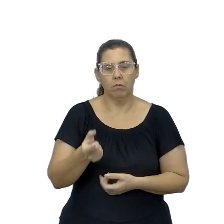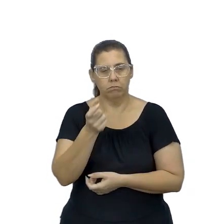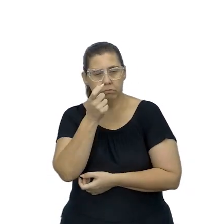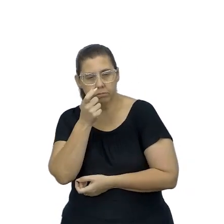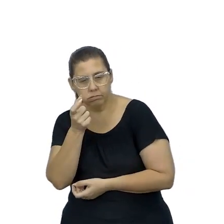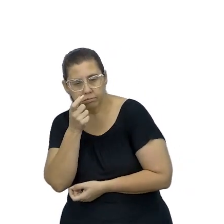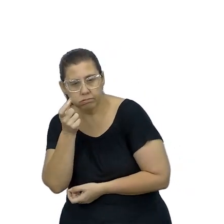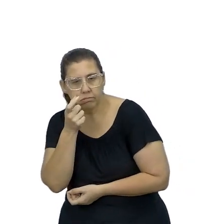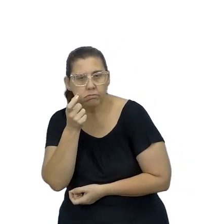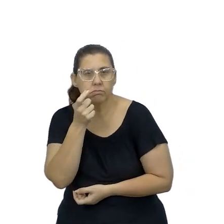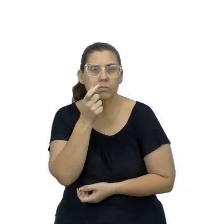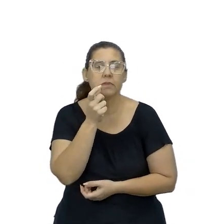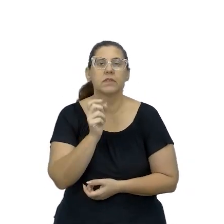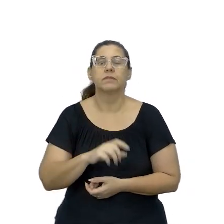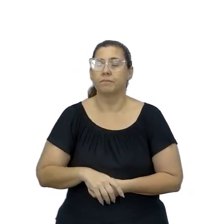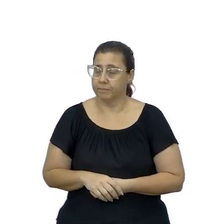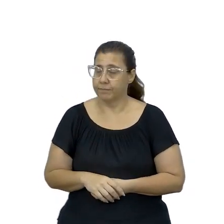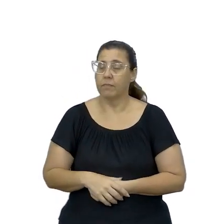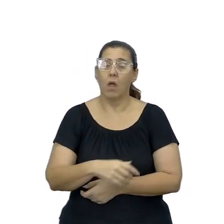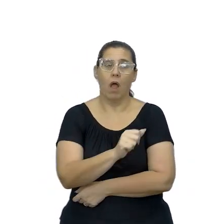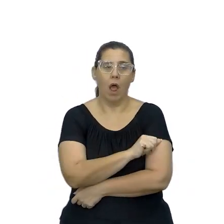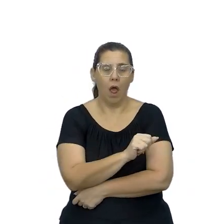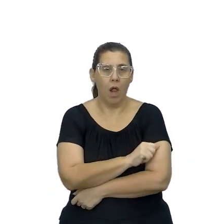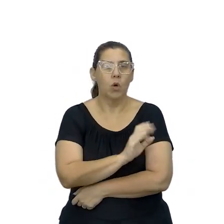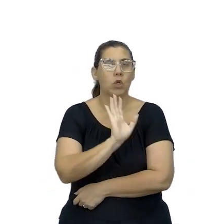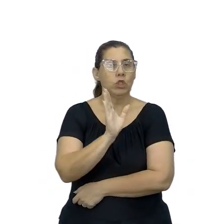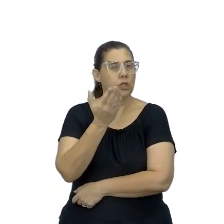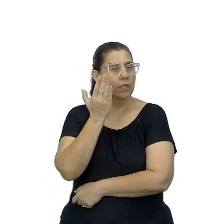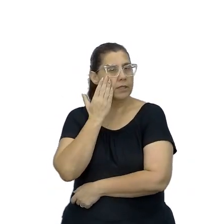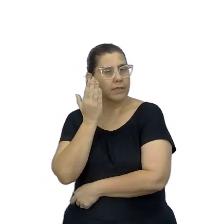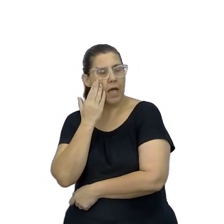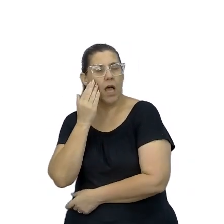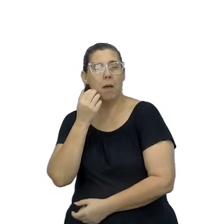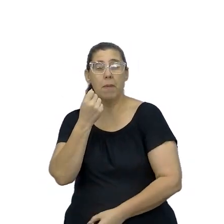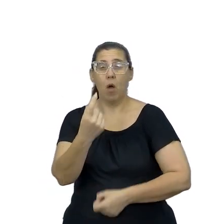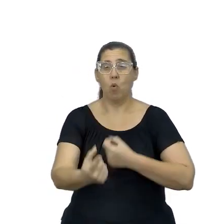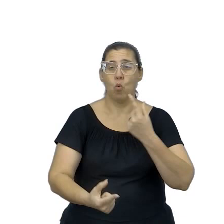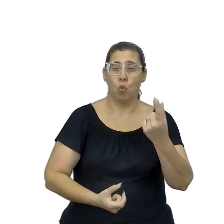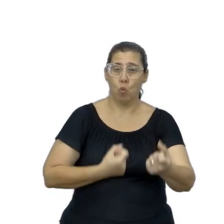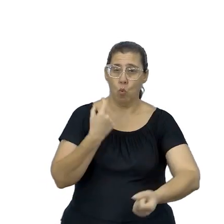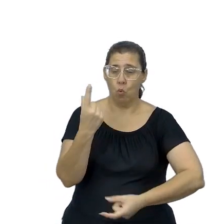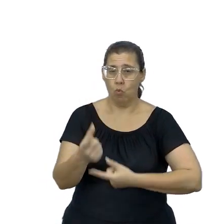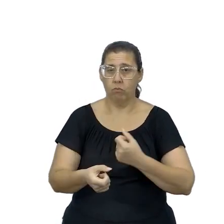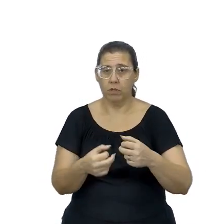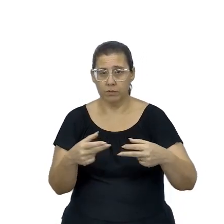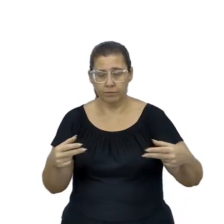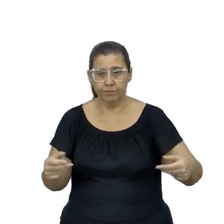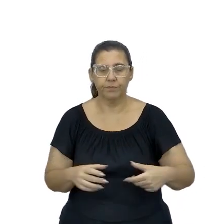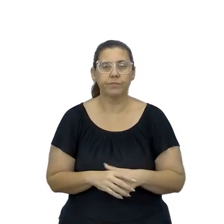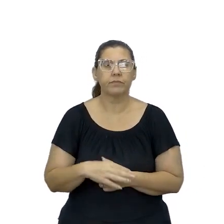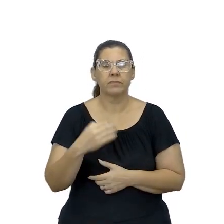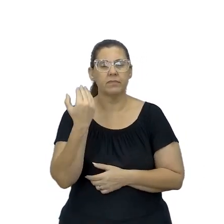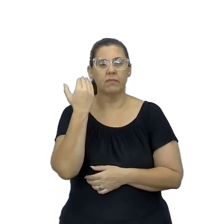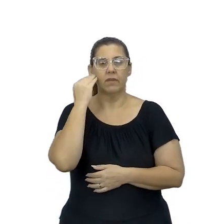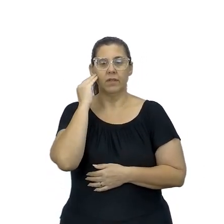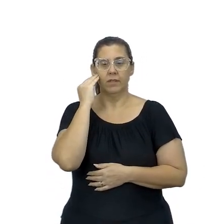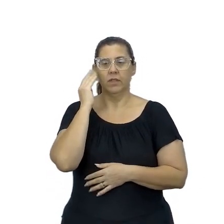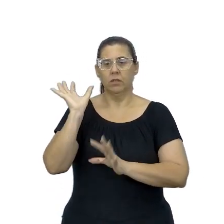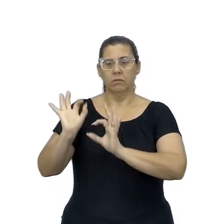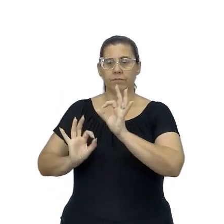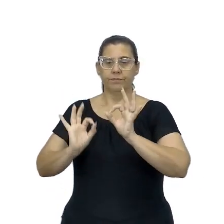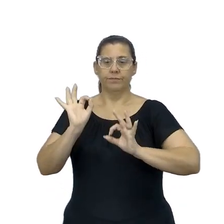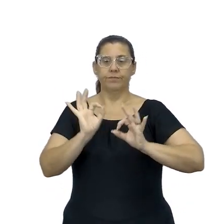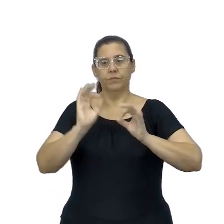observação, né, ciência da natureza, a gente só observar, a gente já vai estar vendo algumas coisas, entendendo alguns fenômenos, né, compreendendo e construindo